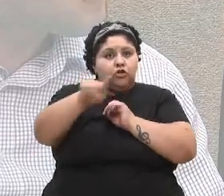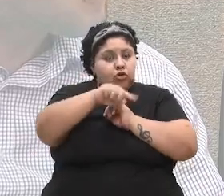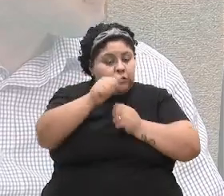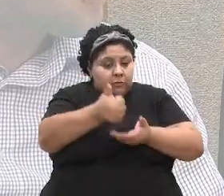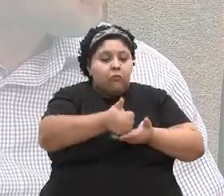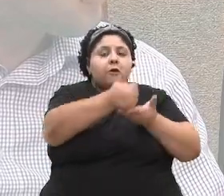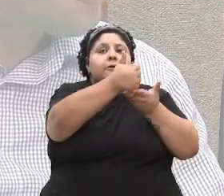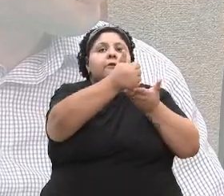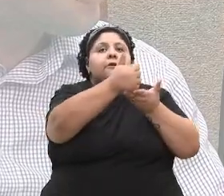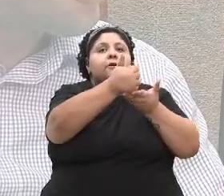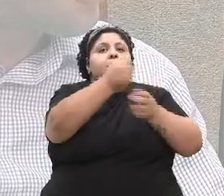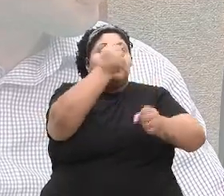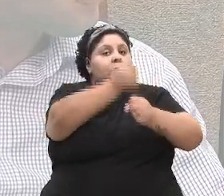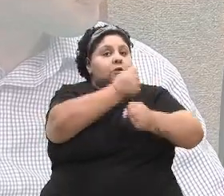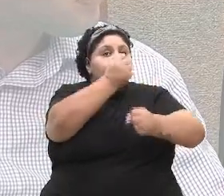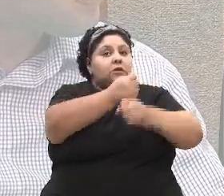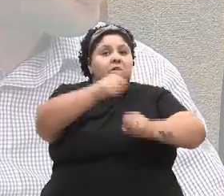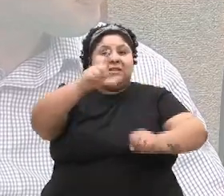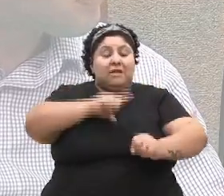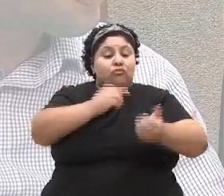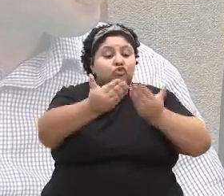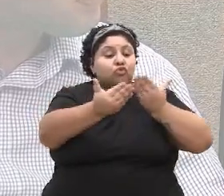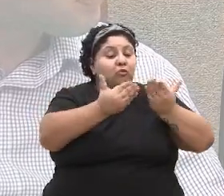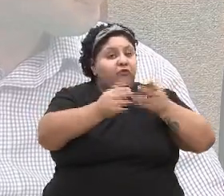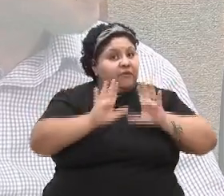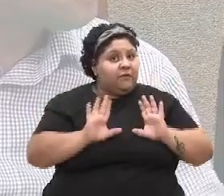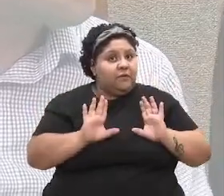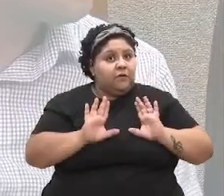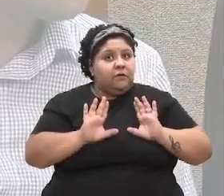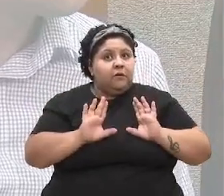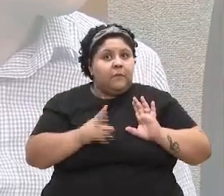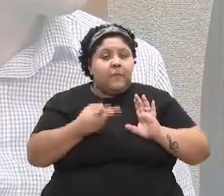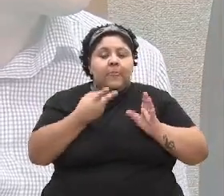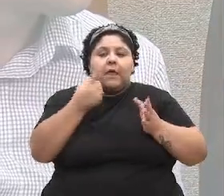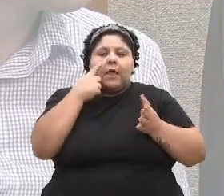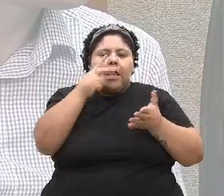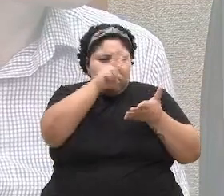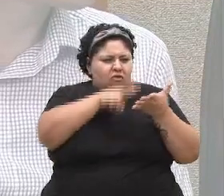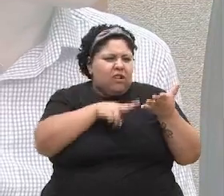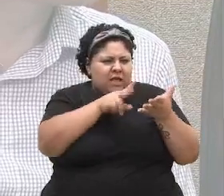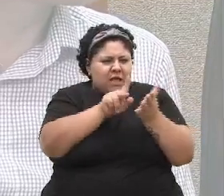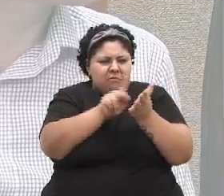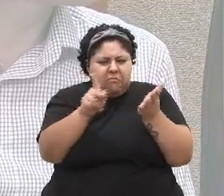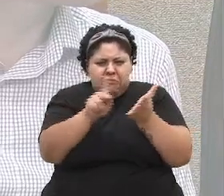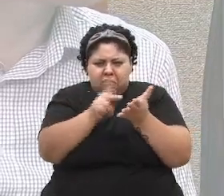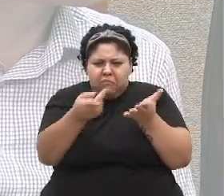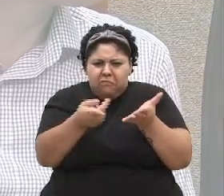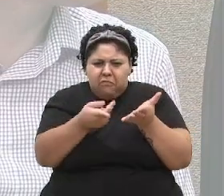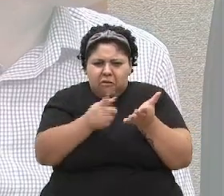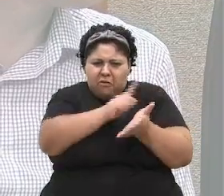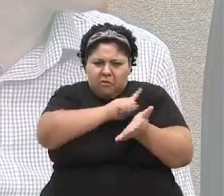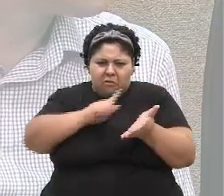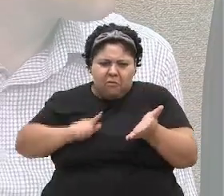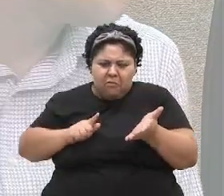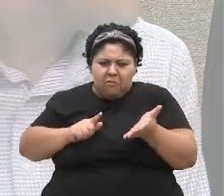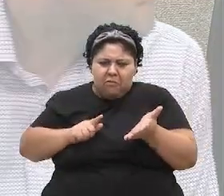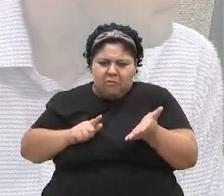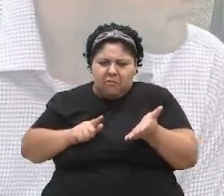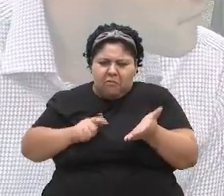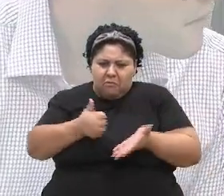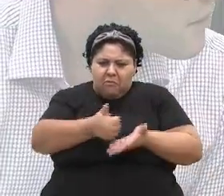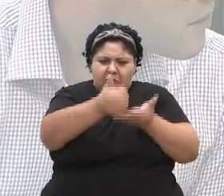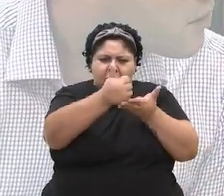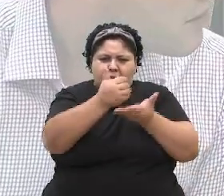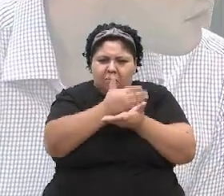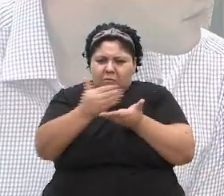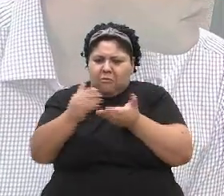favor às obras. Nós temos dúvidas. Aqui no jornal também diz que o governo se compromete a entregar no início das